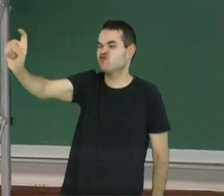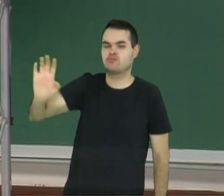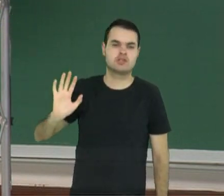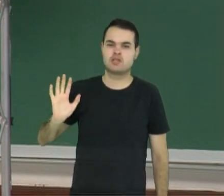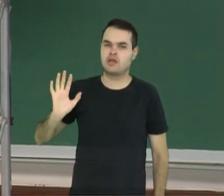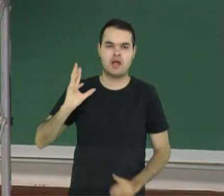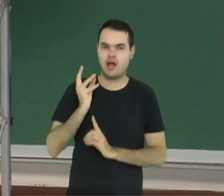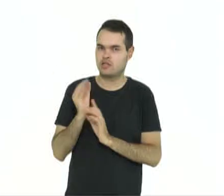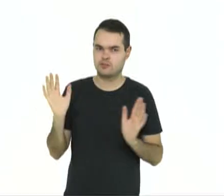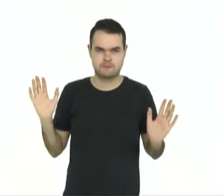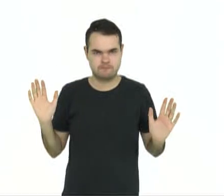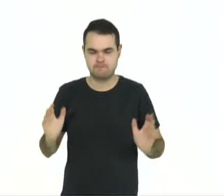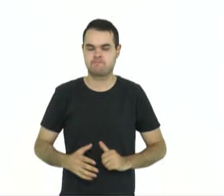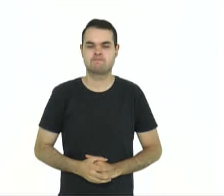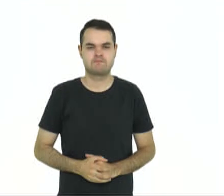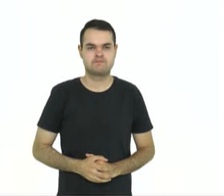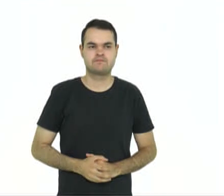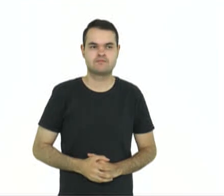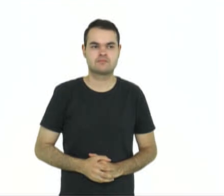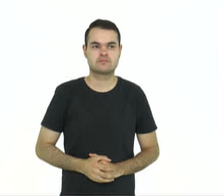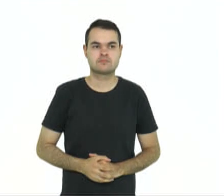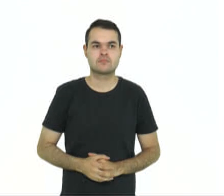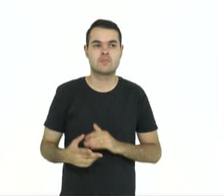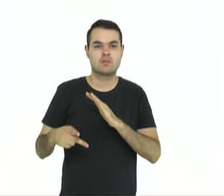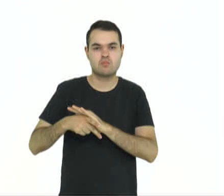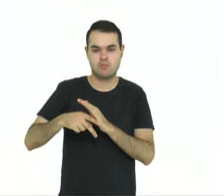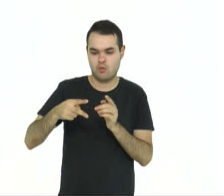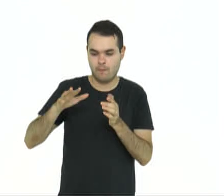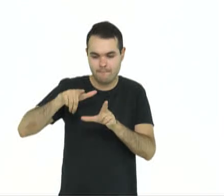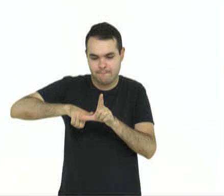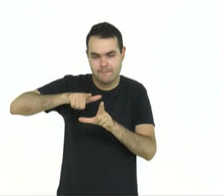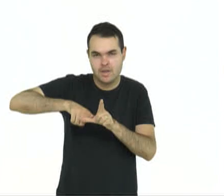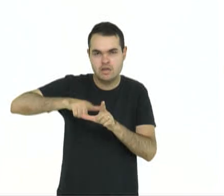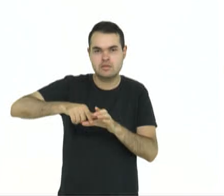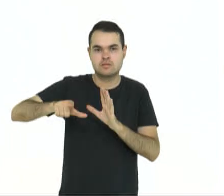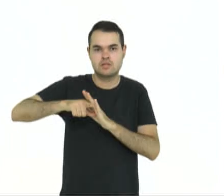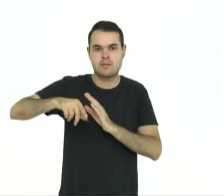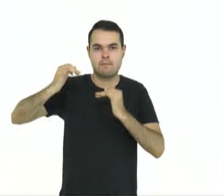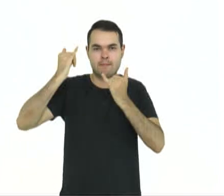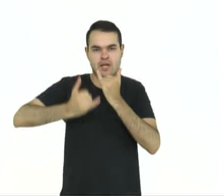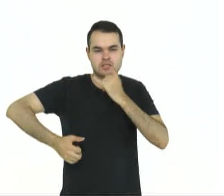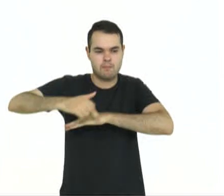arte. Dos movimentos leves sincronizados com os pés que deslocam a dançarina denominada moonwalk.